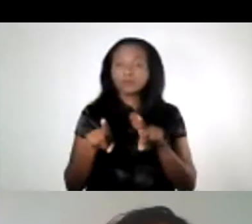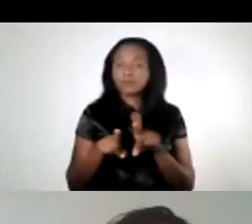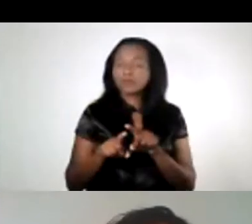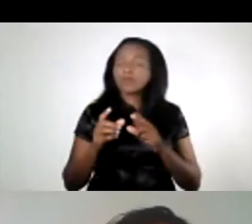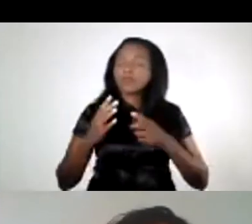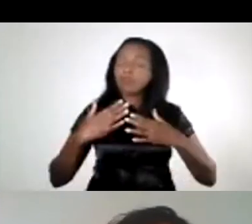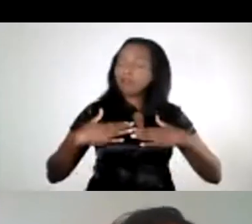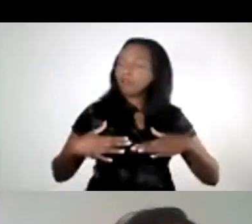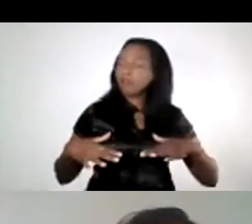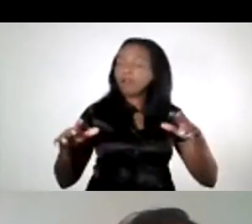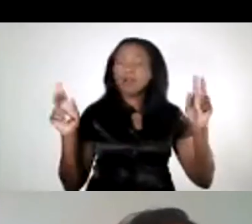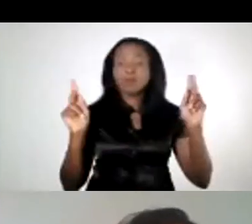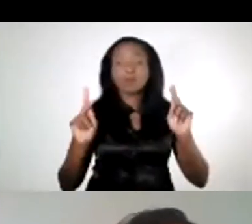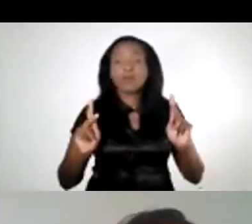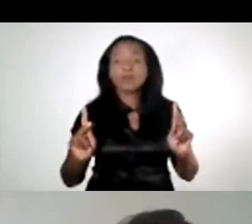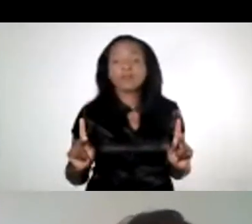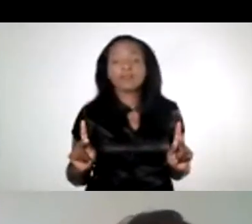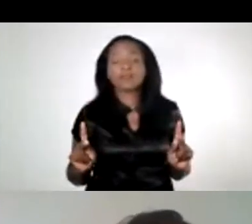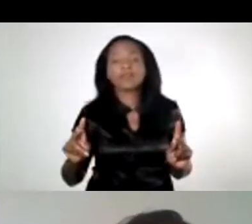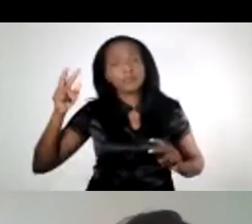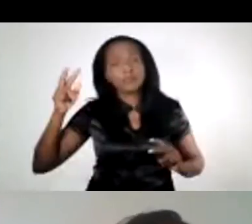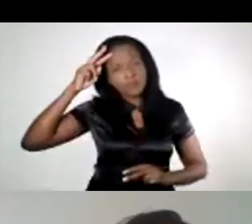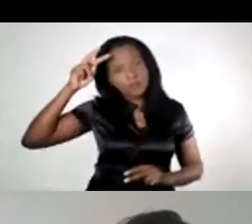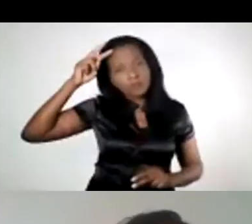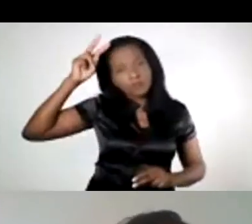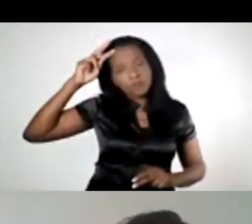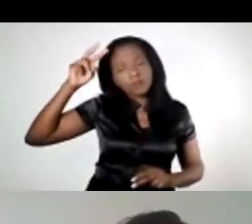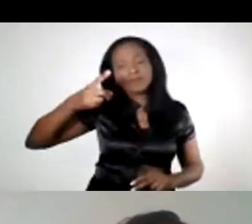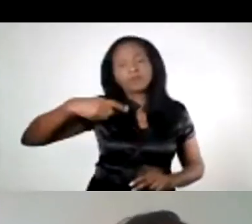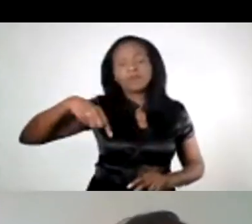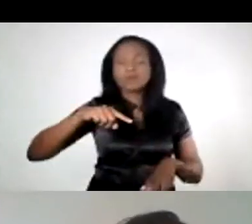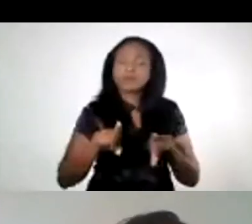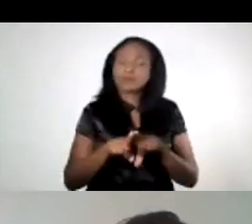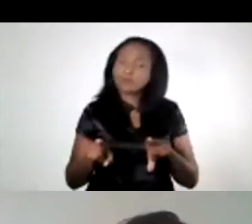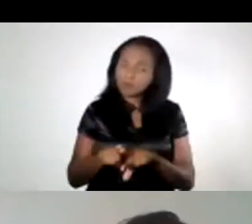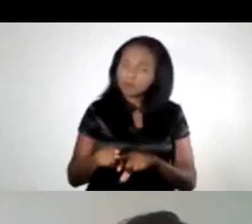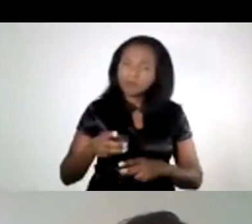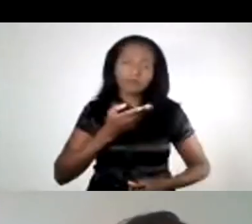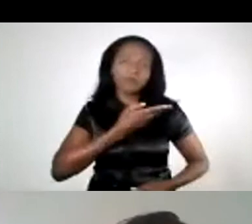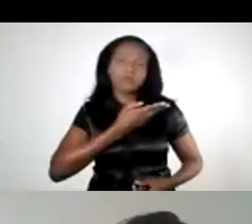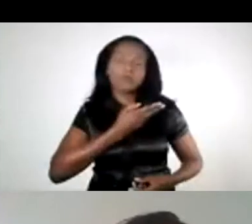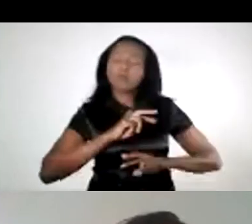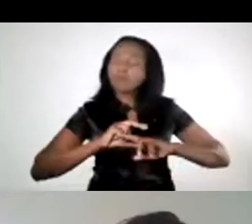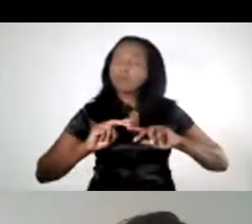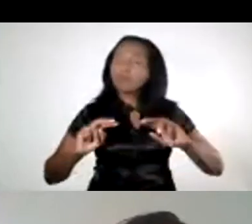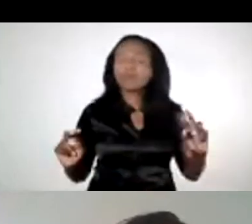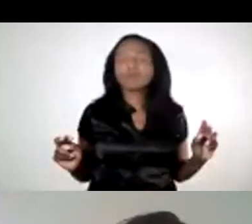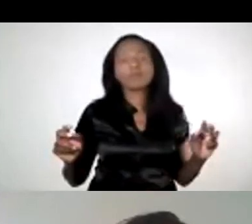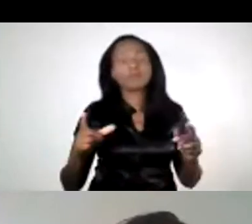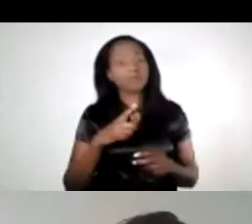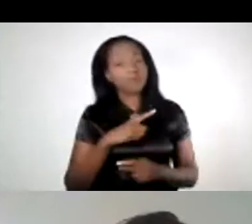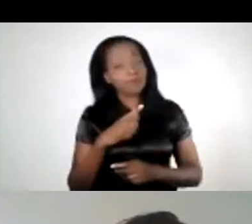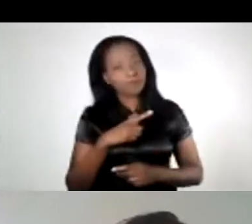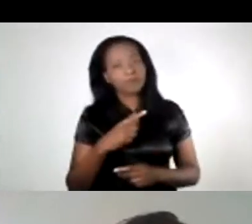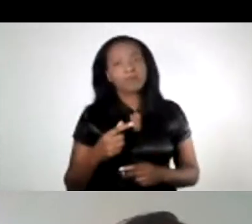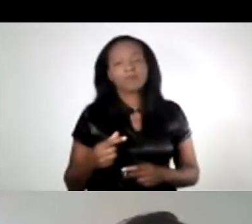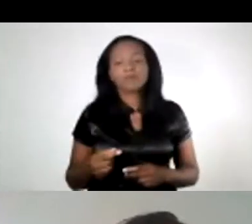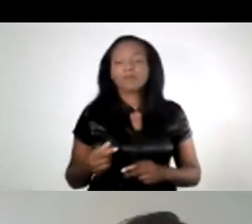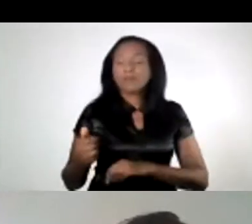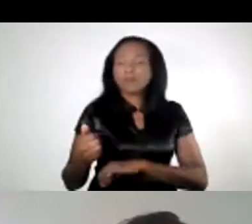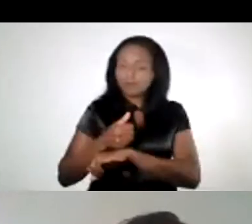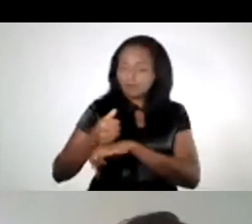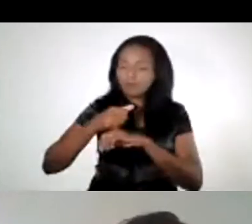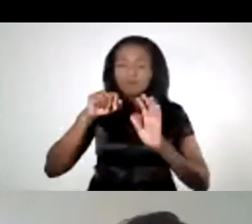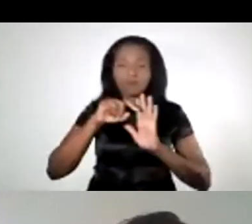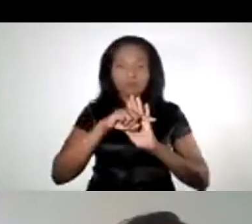serenidade. E eu me lembro, enquanto assim, a gente também recebe os nossos amigos, tanto, né, também que pesquisadores